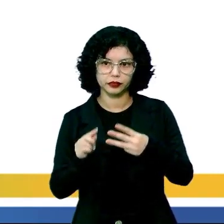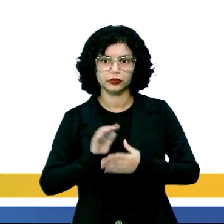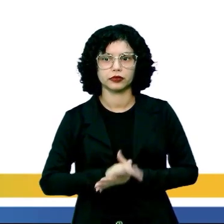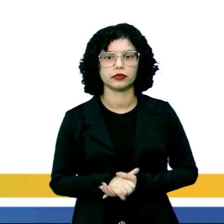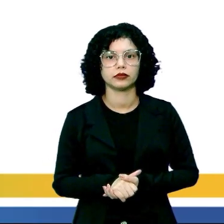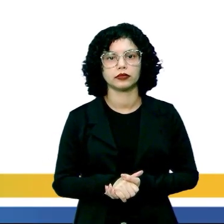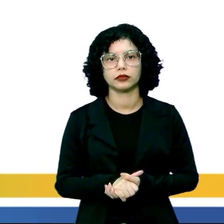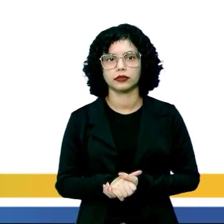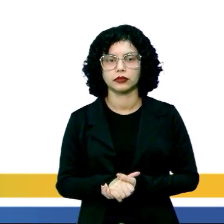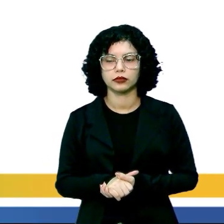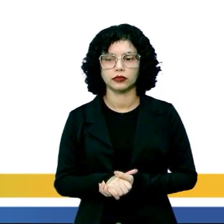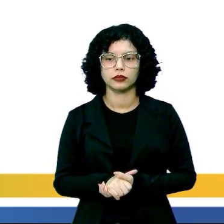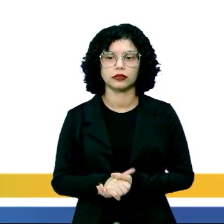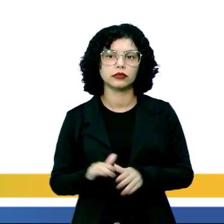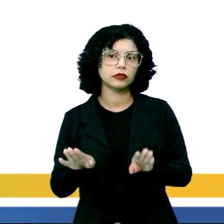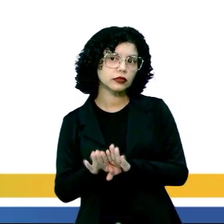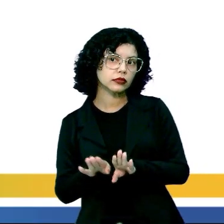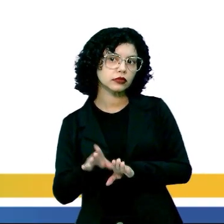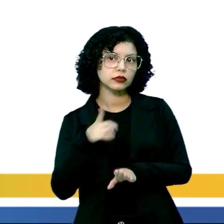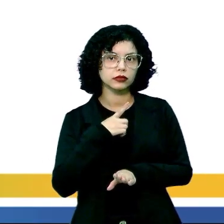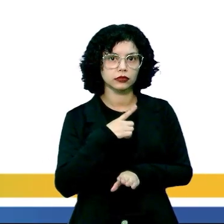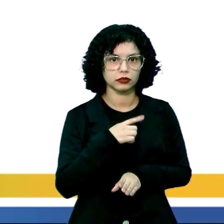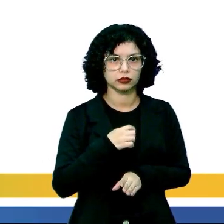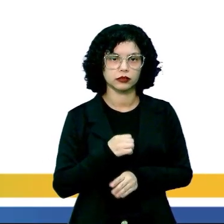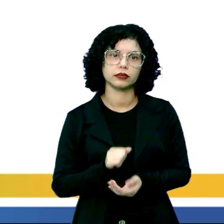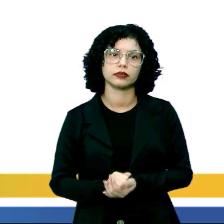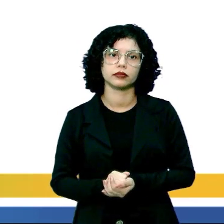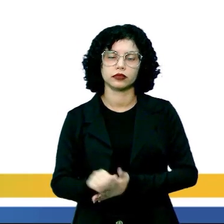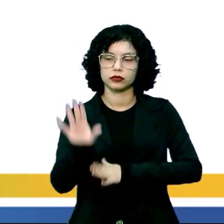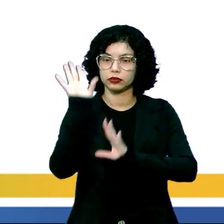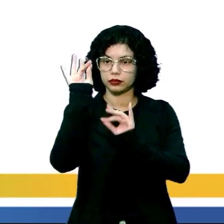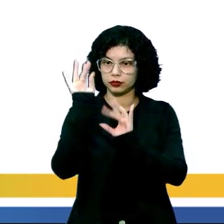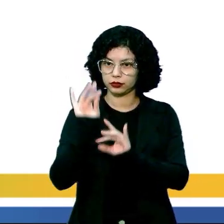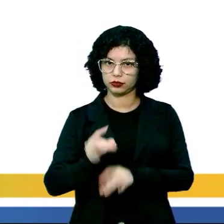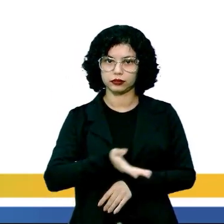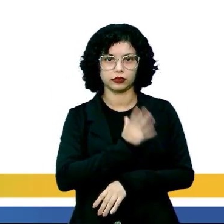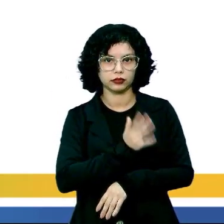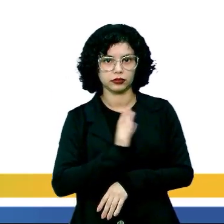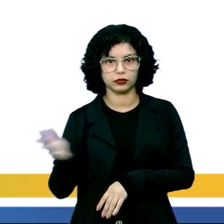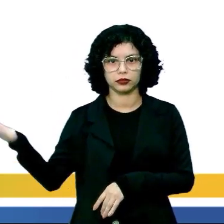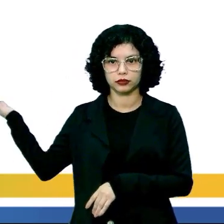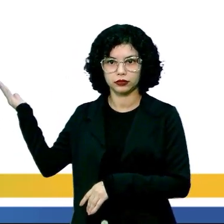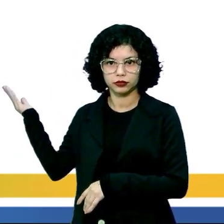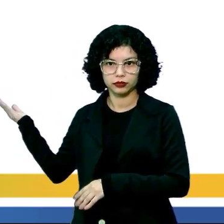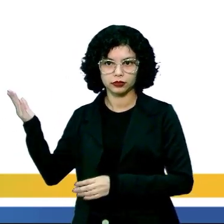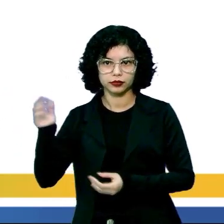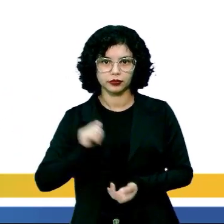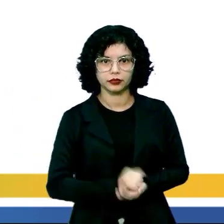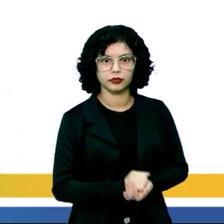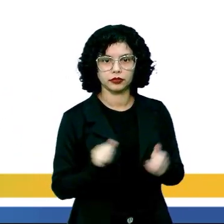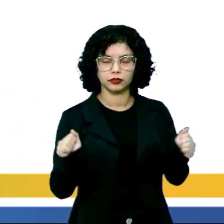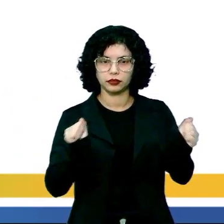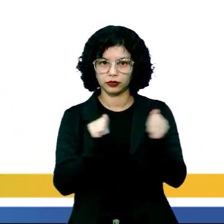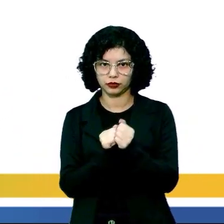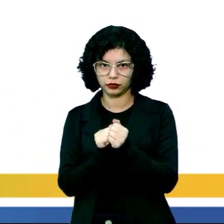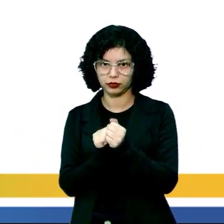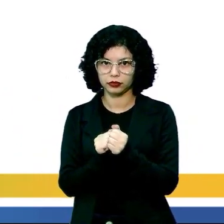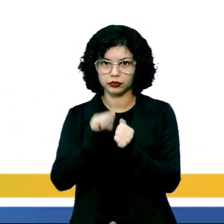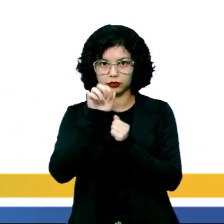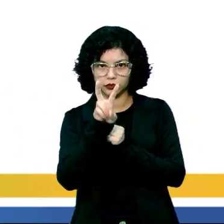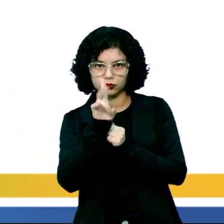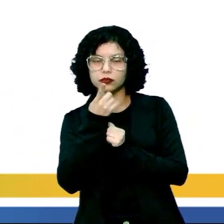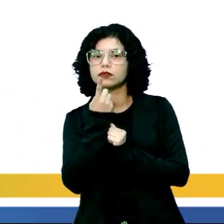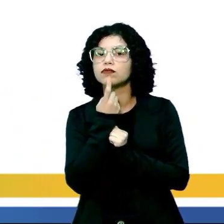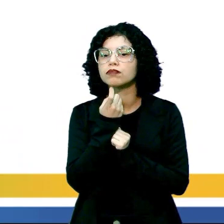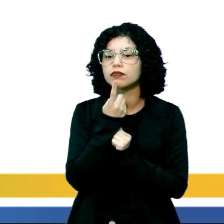sanguíneos. E aqui a gente tem a anatomia do coração, certo? E o coração, junto com os vasos sanguíneos,